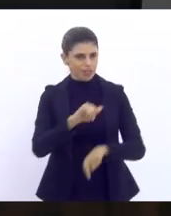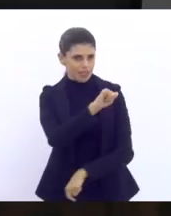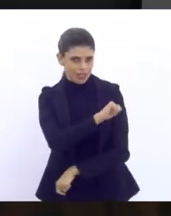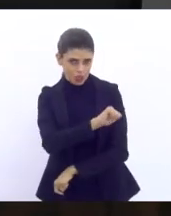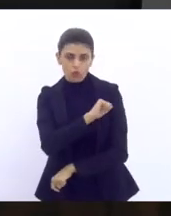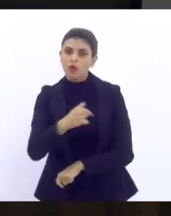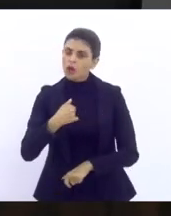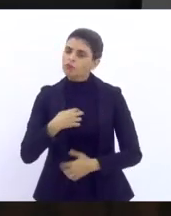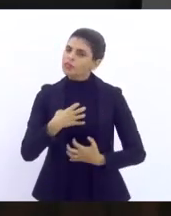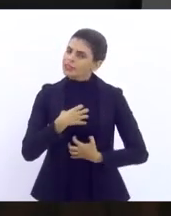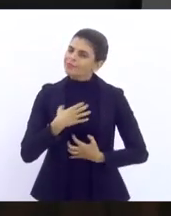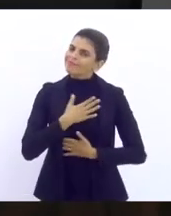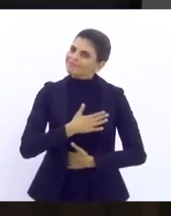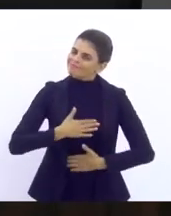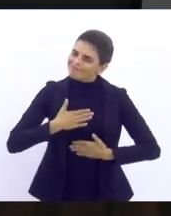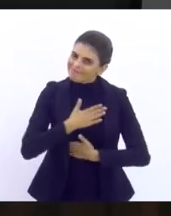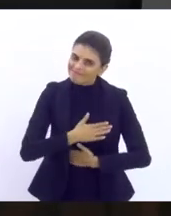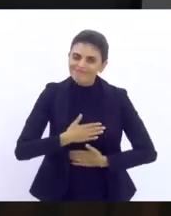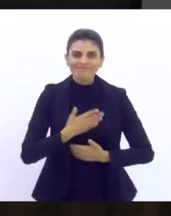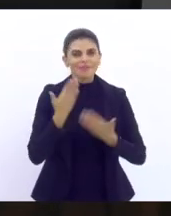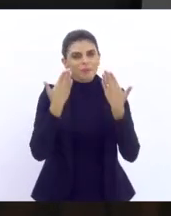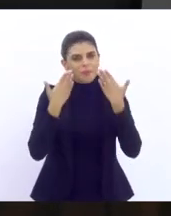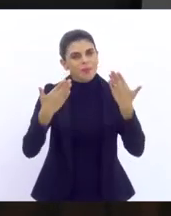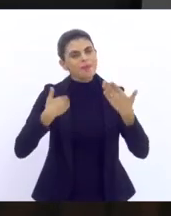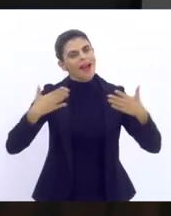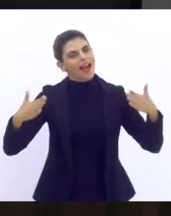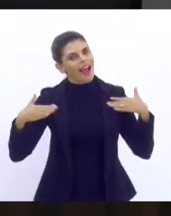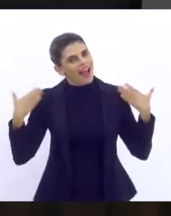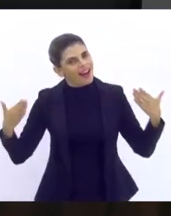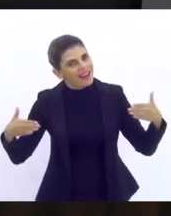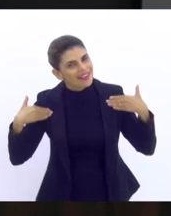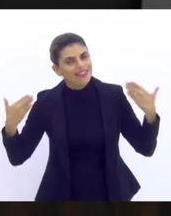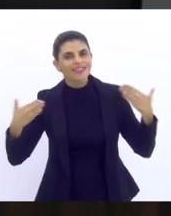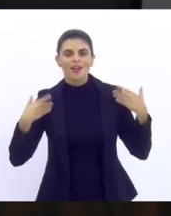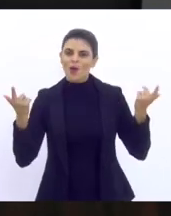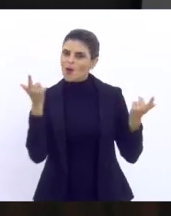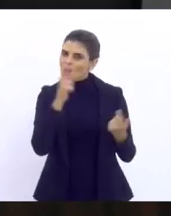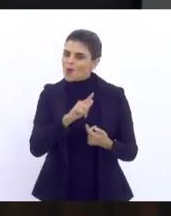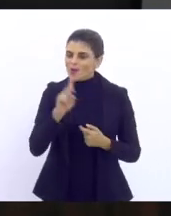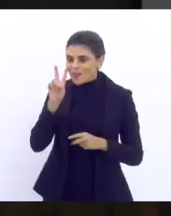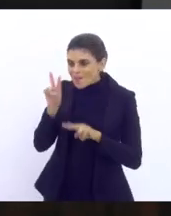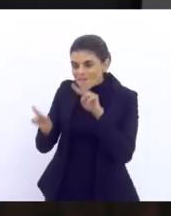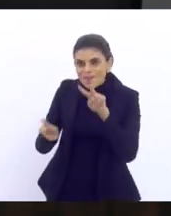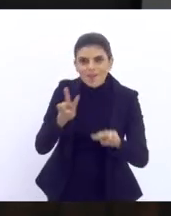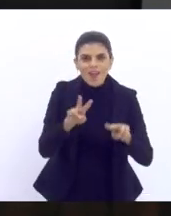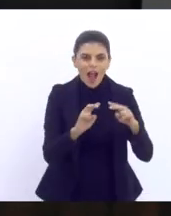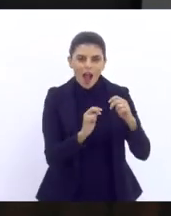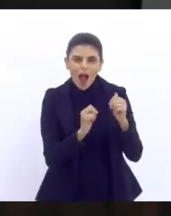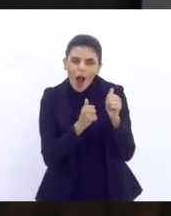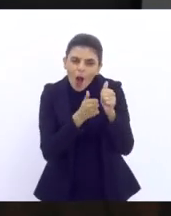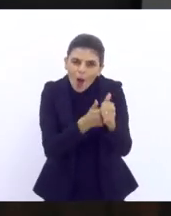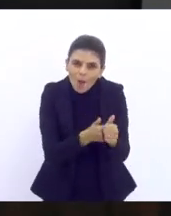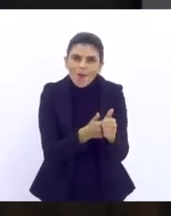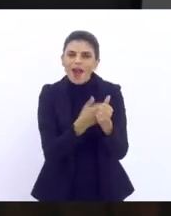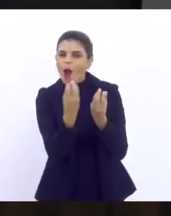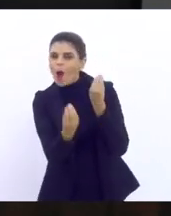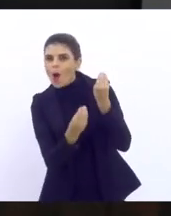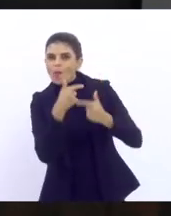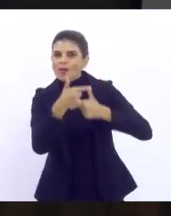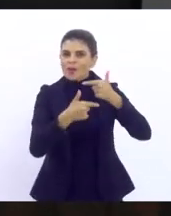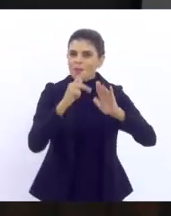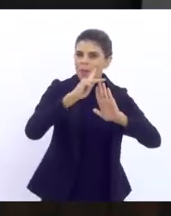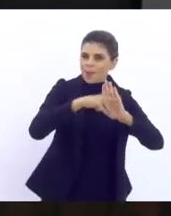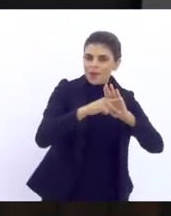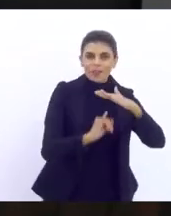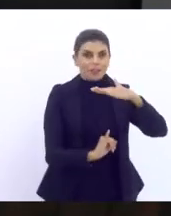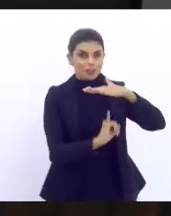privilegiado e gostaria de externar a minha alegria em poder acompanhar de perto o Instituto Faixa Preta de Jesus e os